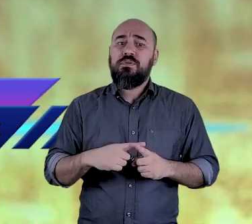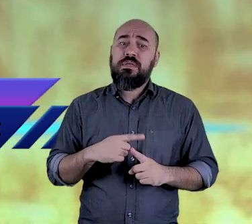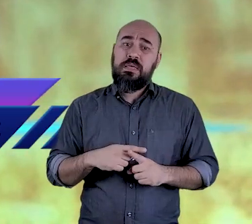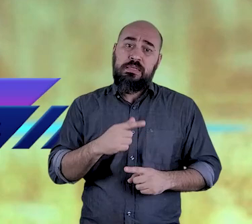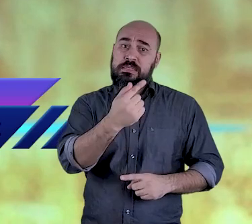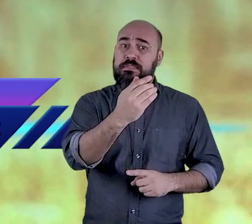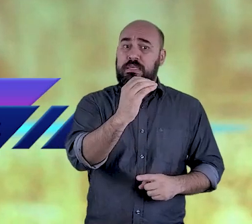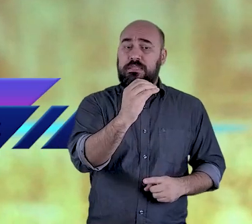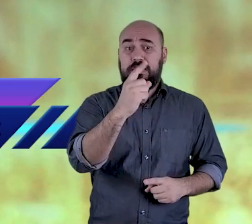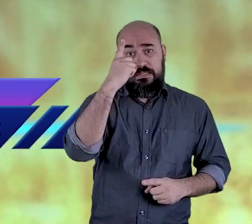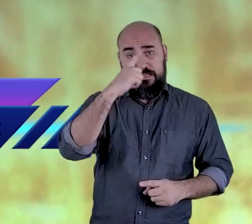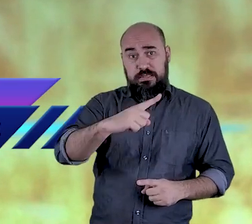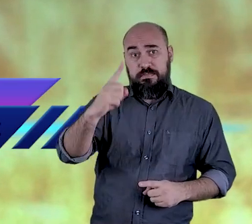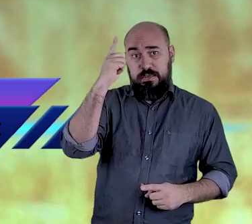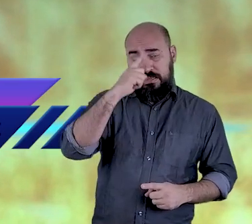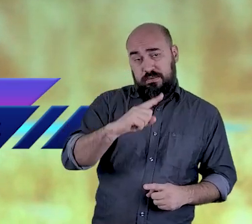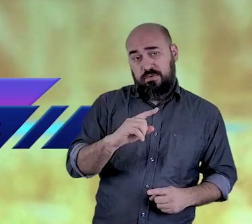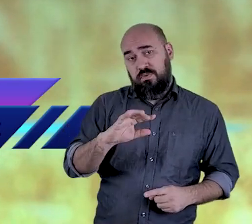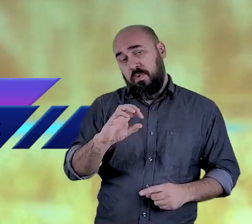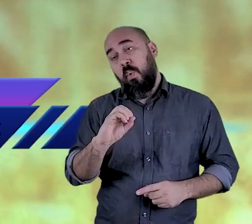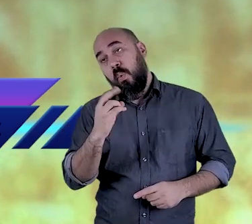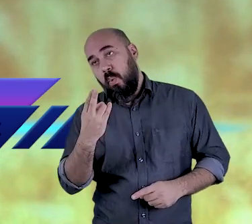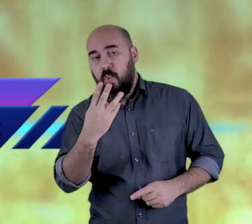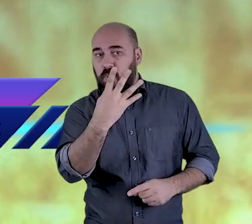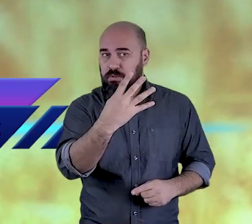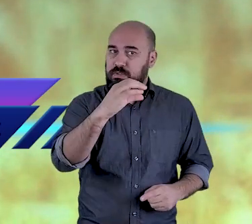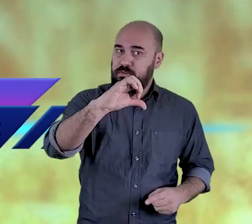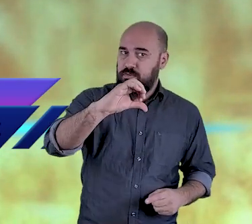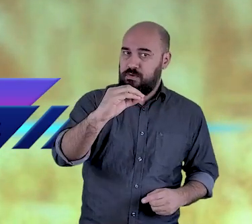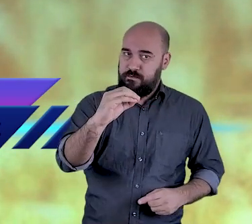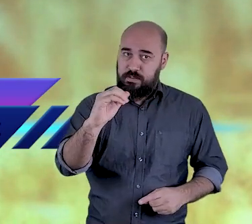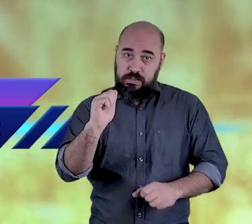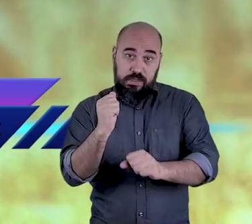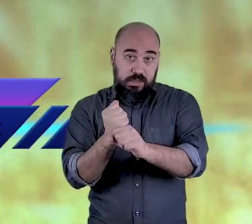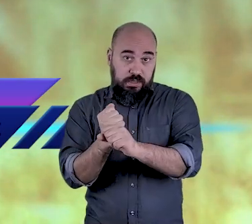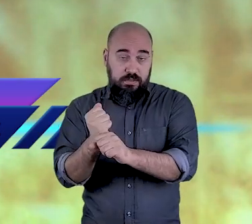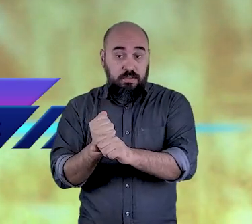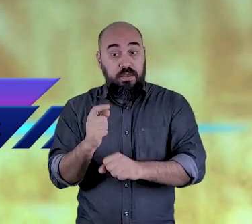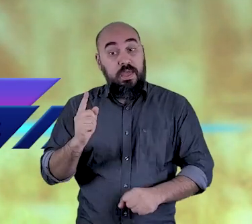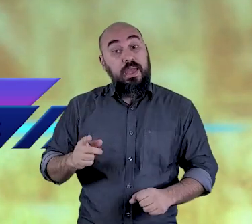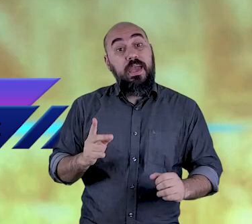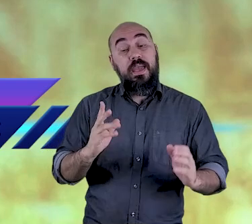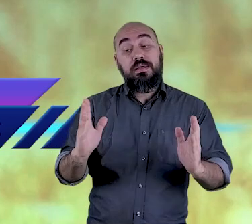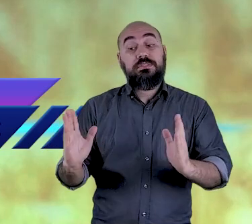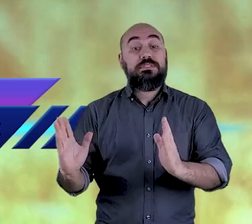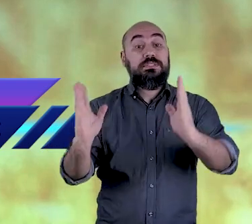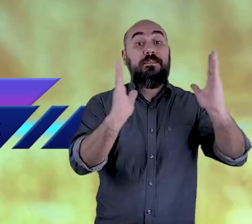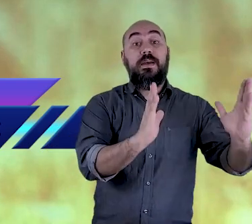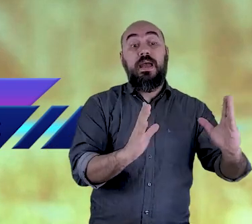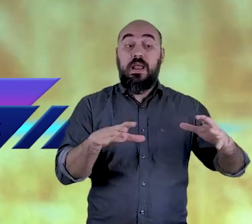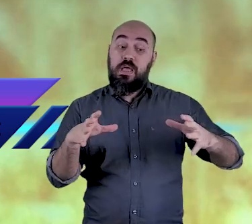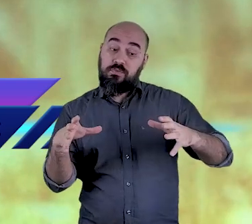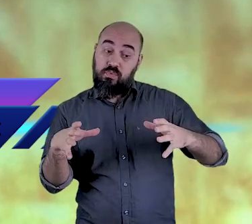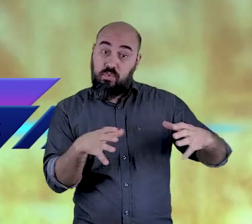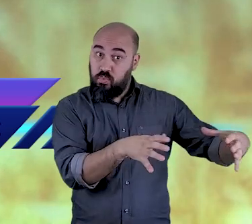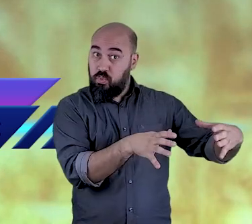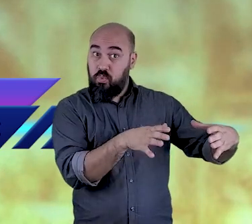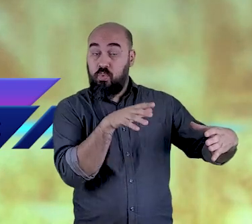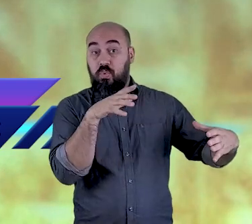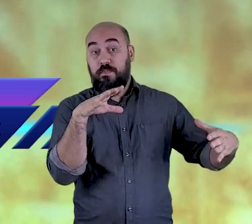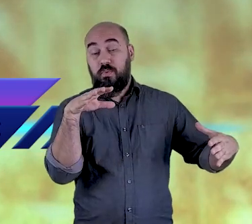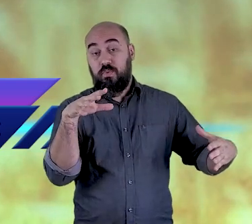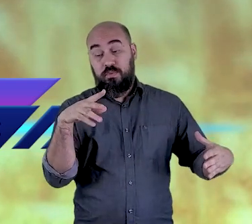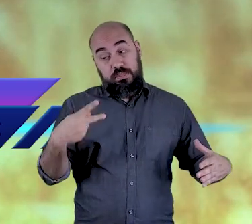essa 70 semanas ou 490 anos eles foram cortados isolados separados